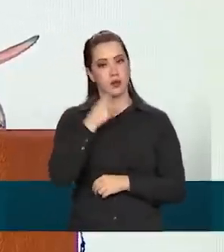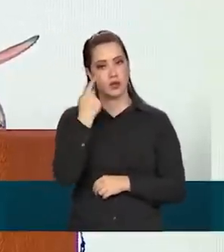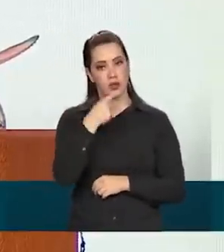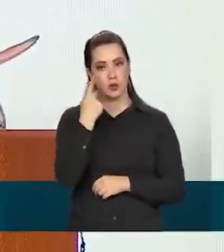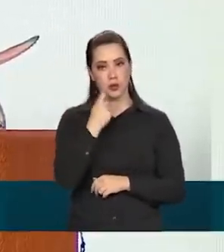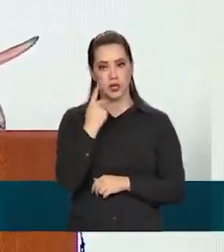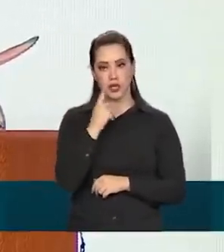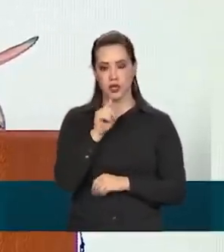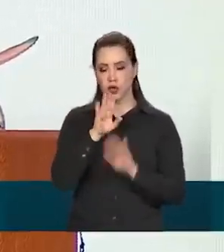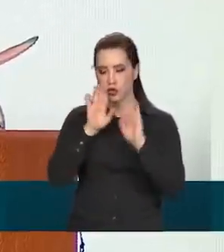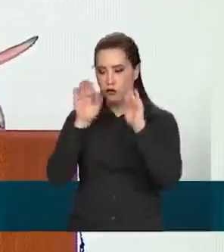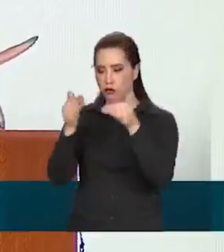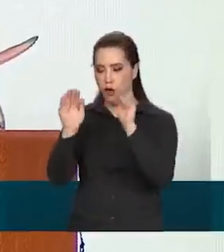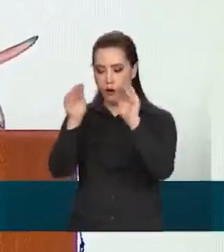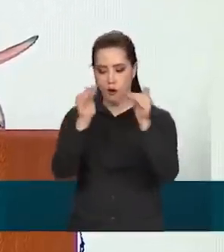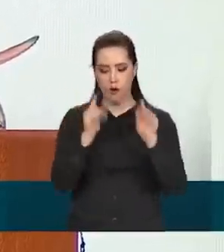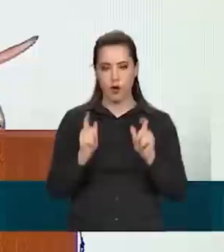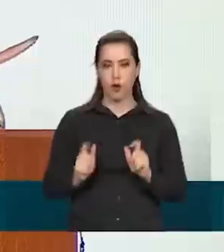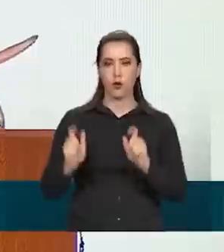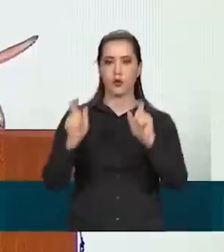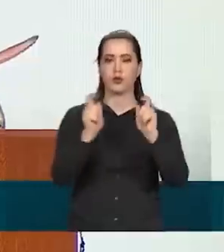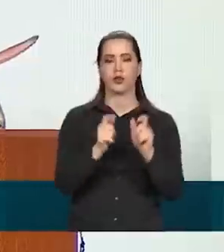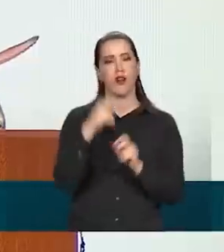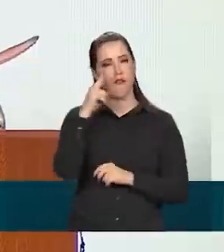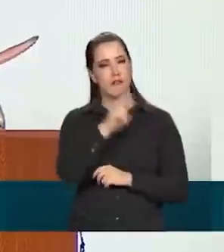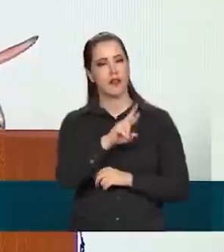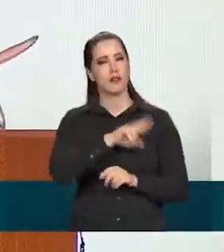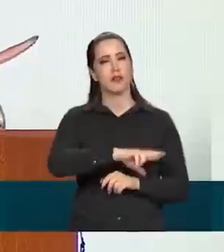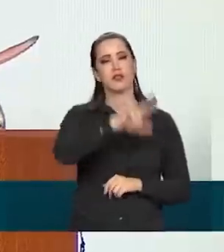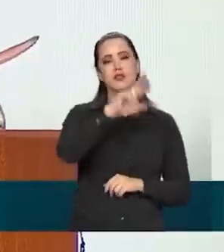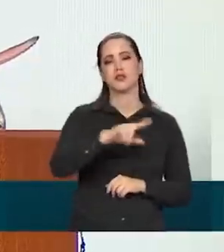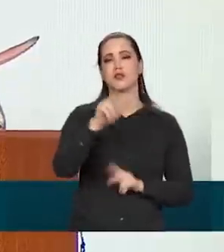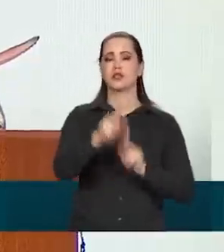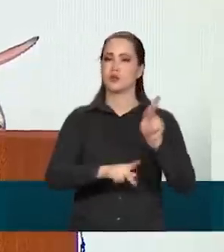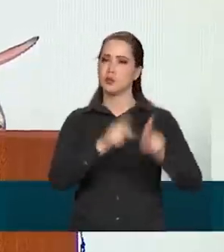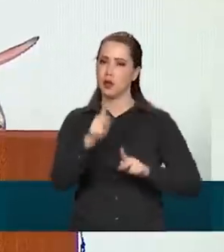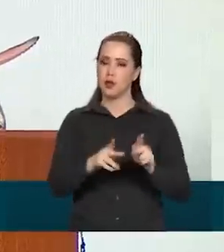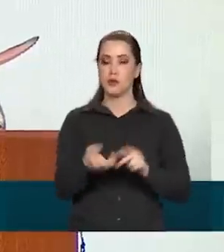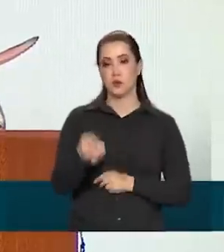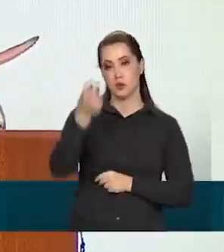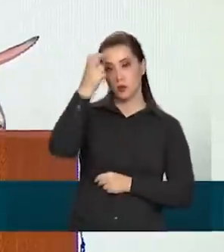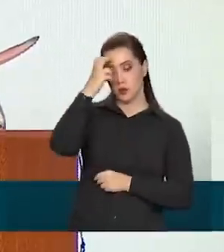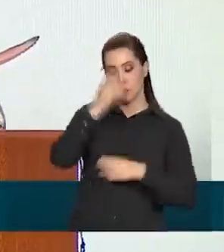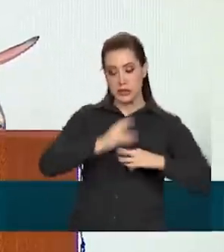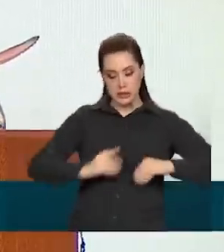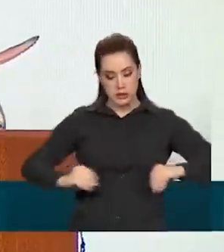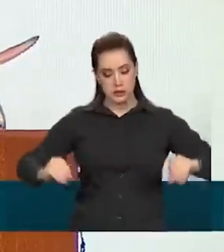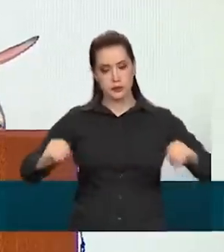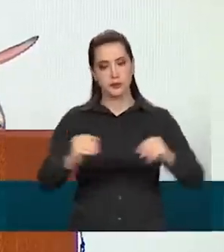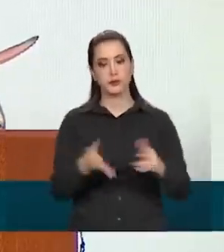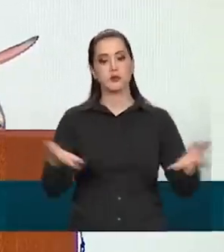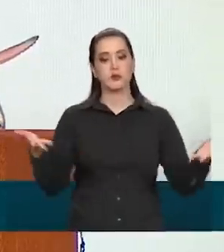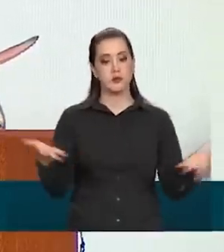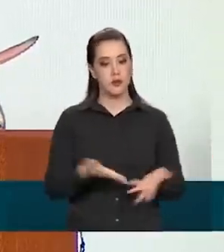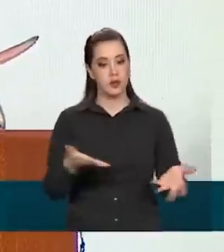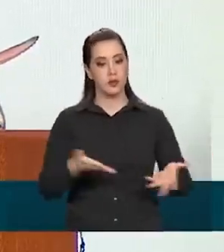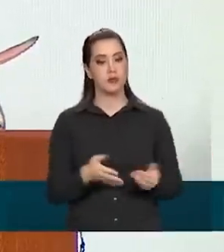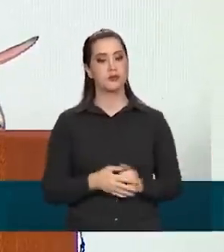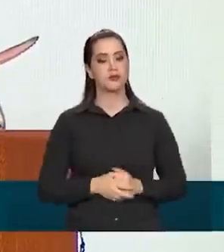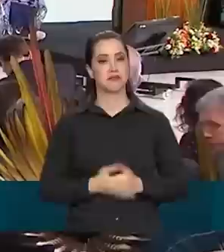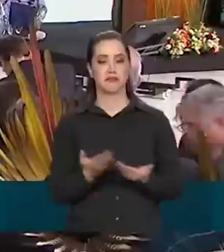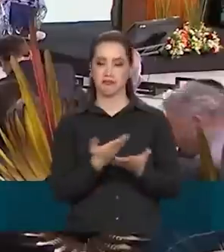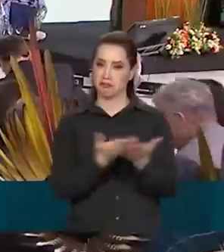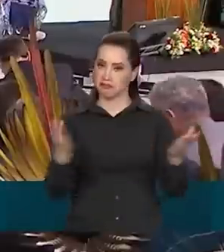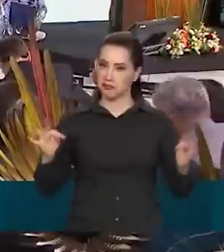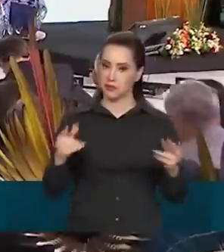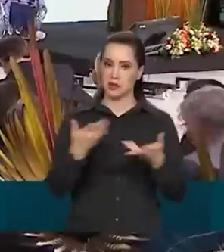políticas locais, considerando a diversidade de povos, culturas e territórios. Hoje,